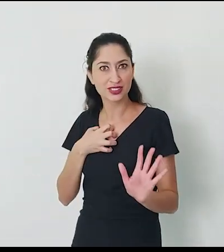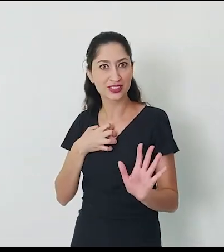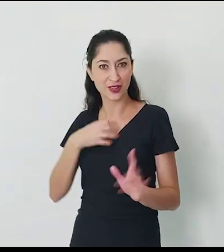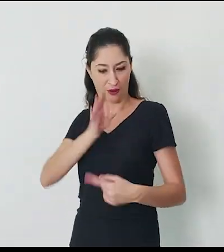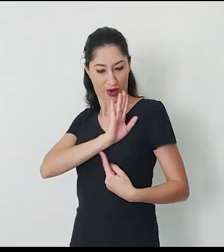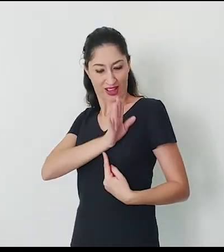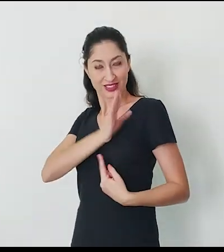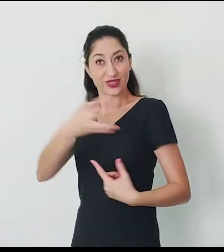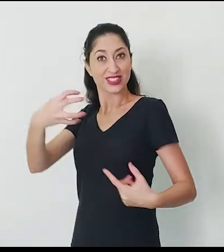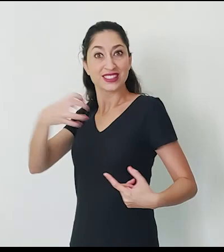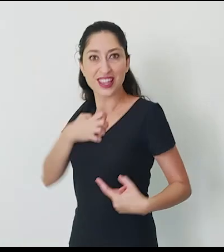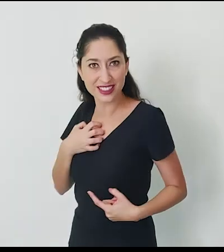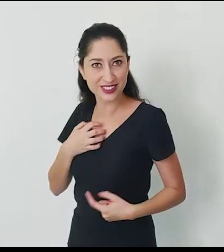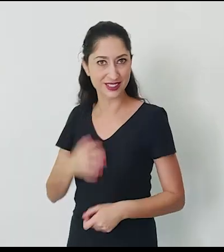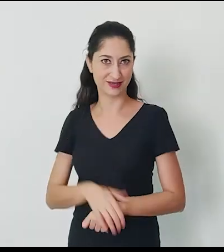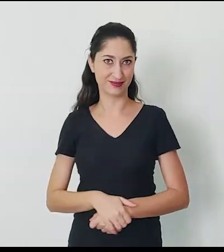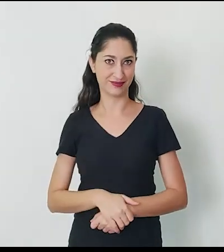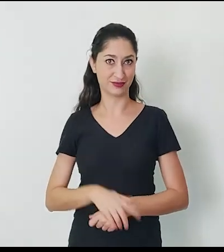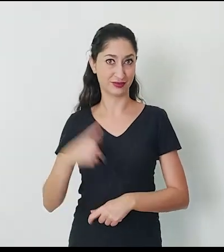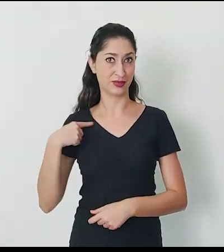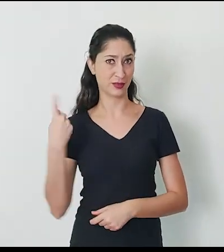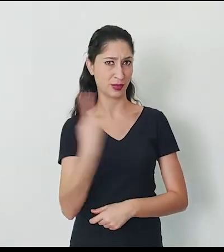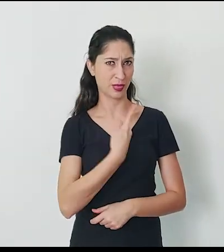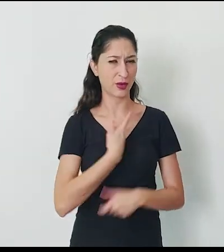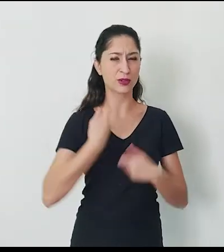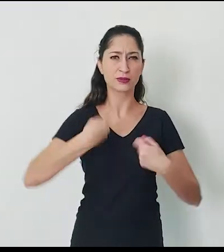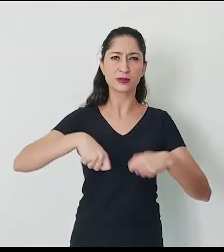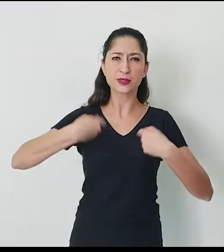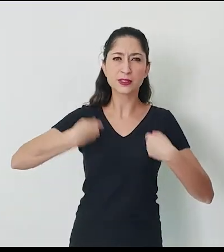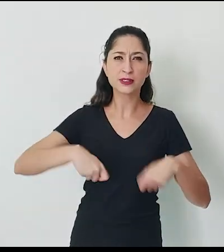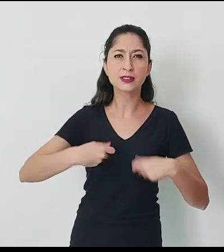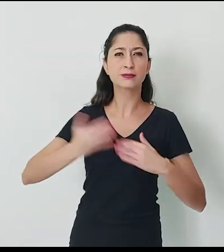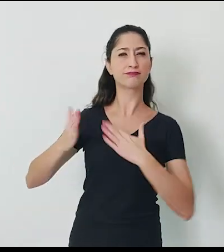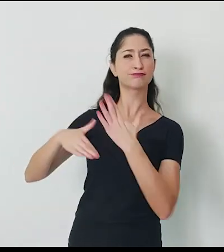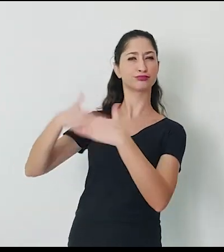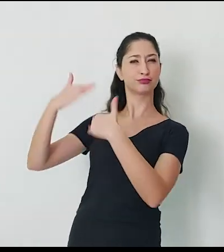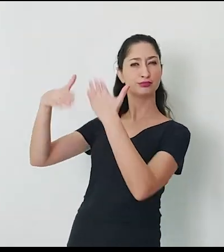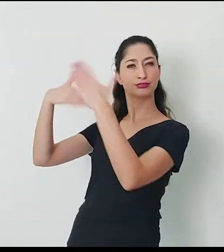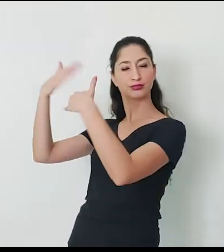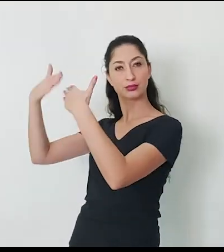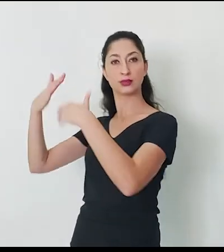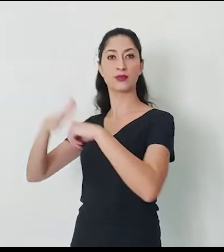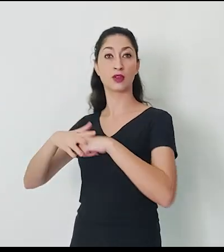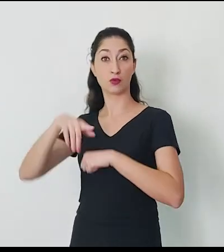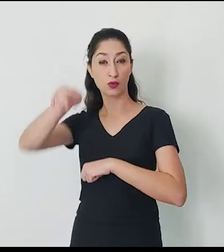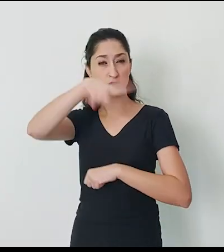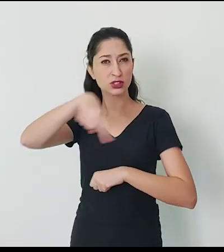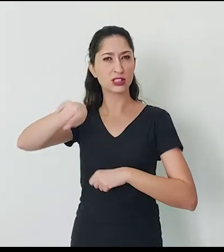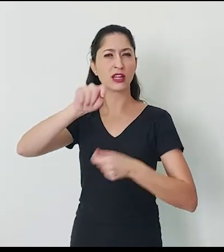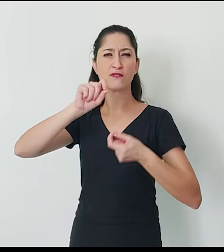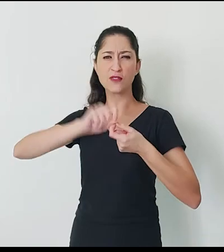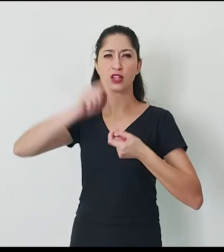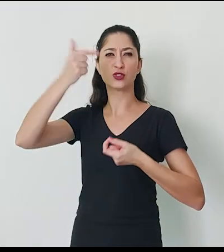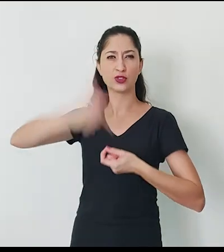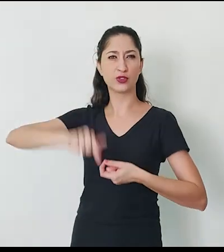na pele, nos ouvidos, nas mentes e nos corações das pessoas. Então que a gente possa melhorar